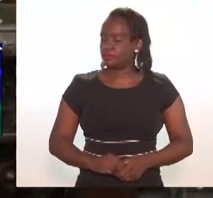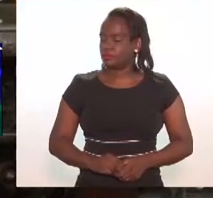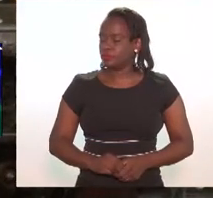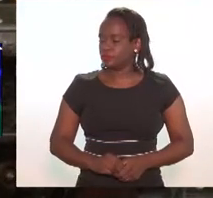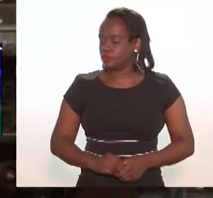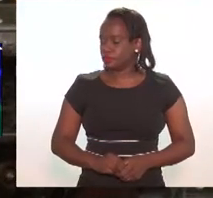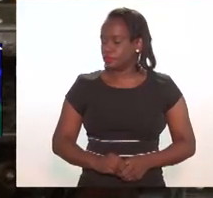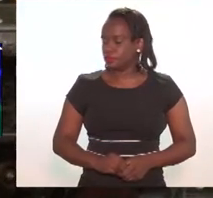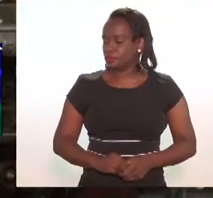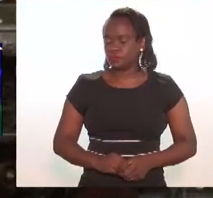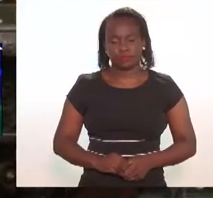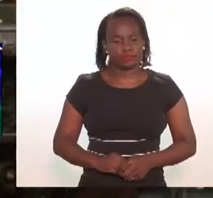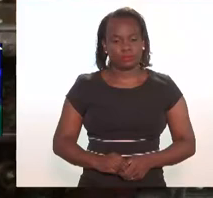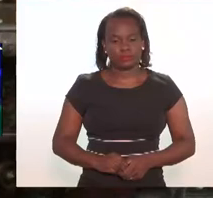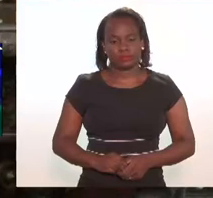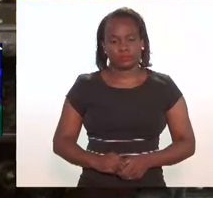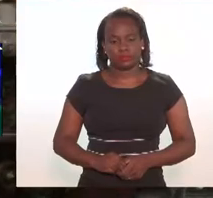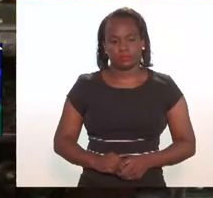1821.